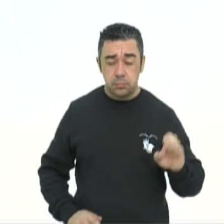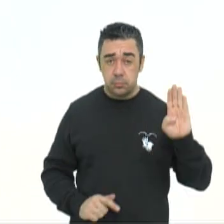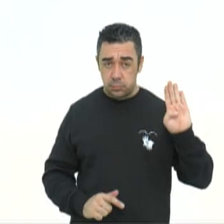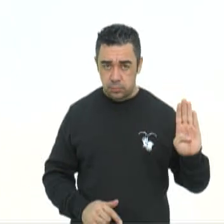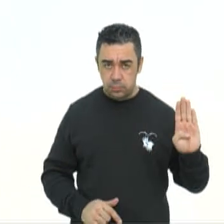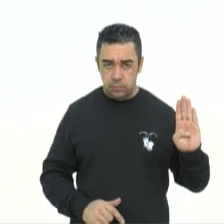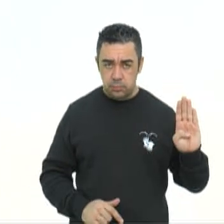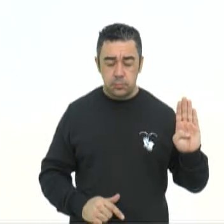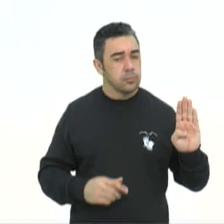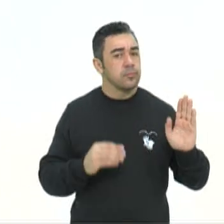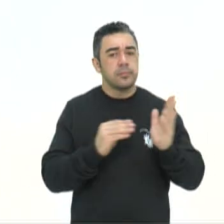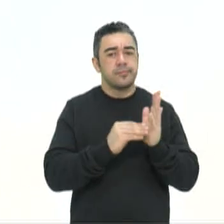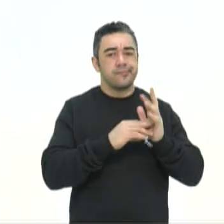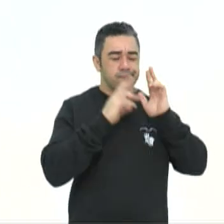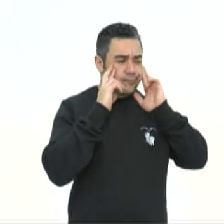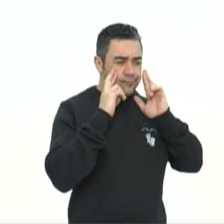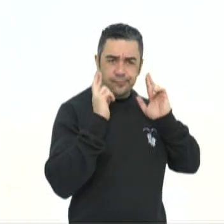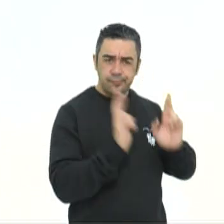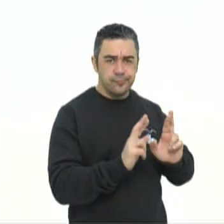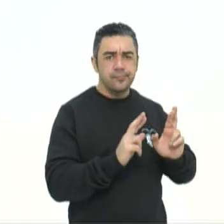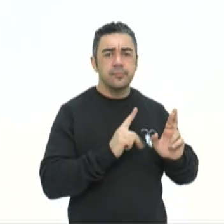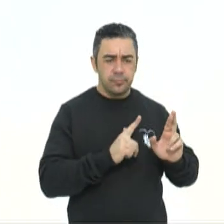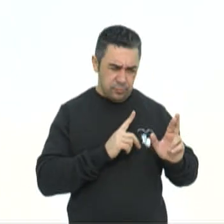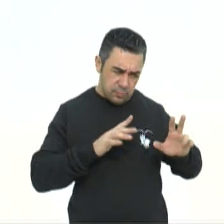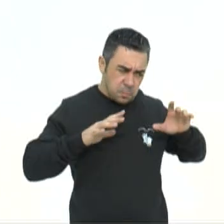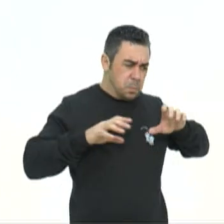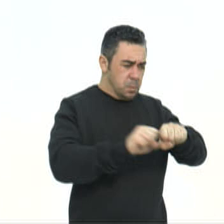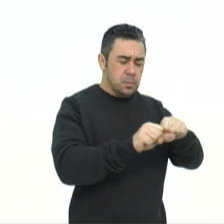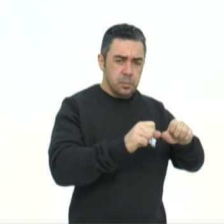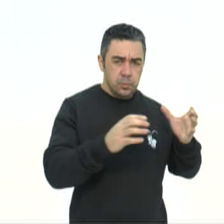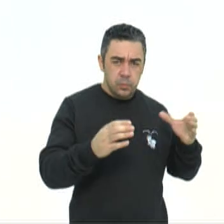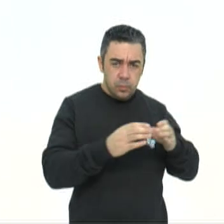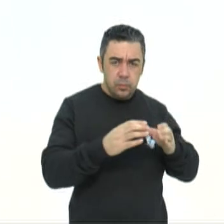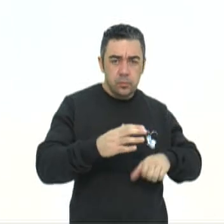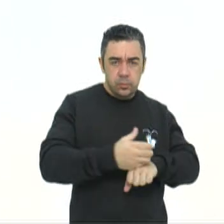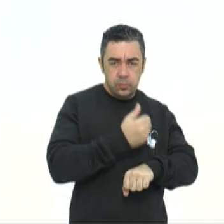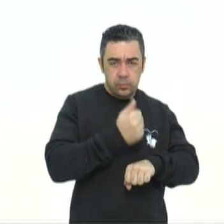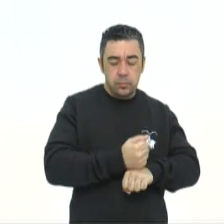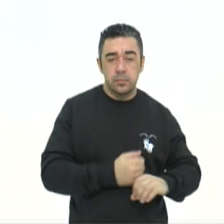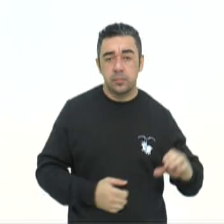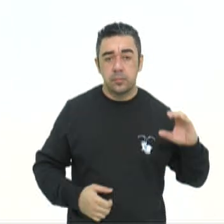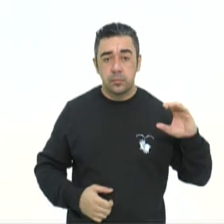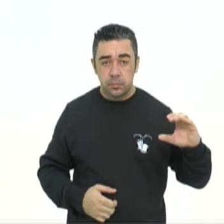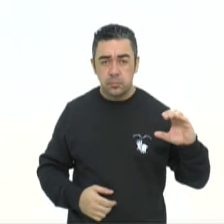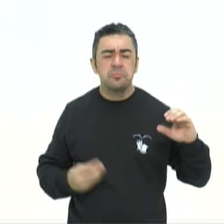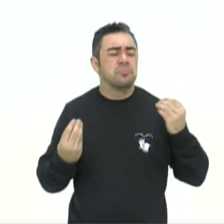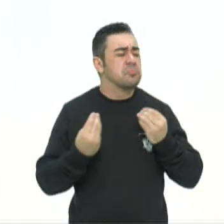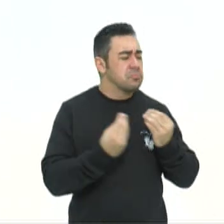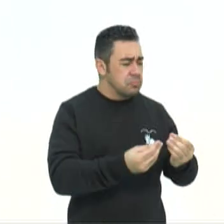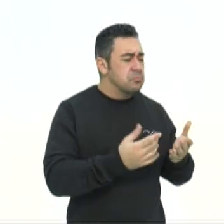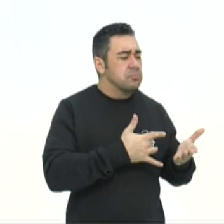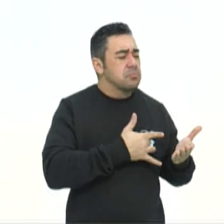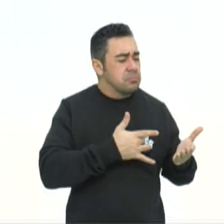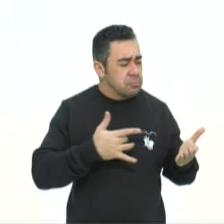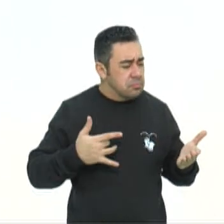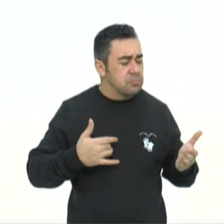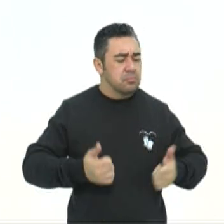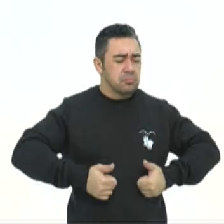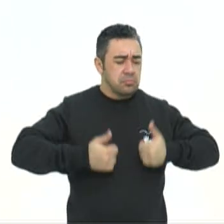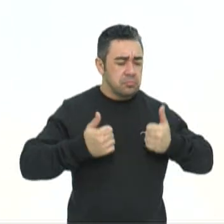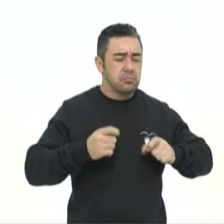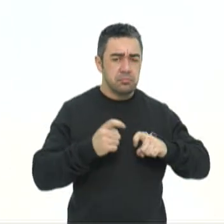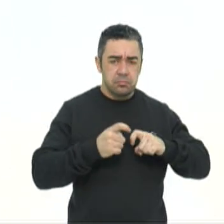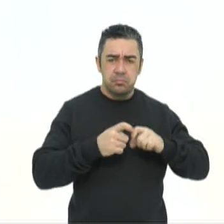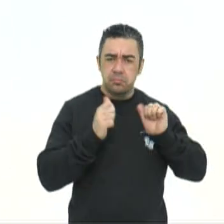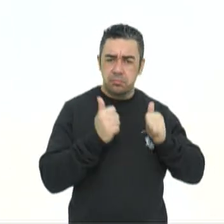Foram desrespeitados e atacados pelos colonizadores? C. Recebiam assistência médica e educacional?